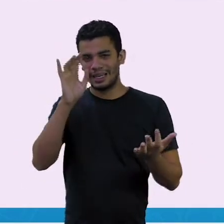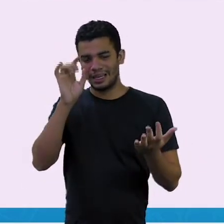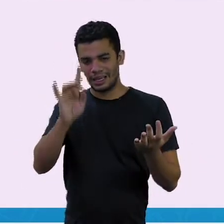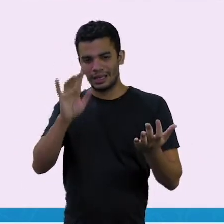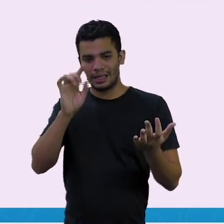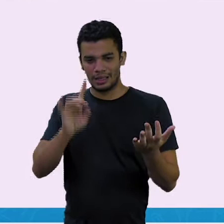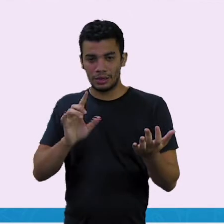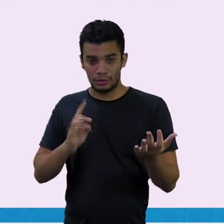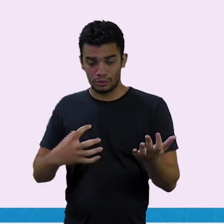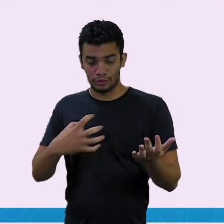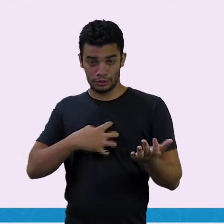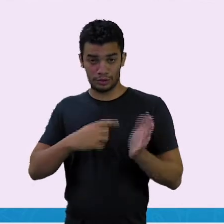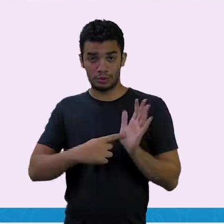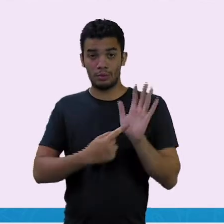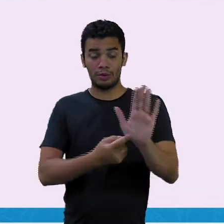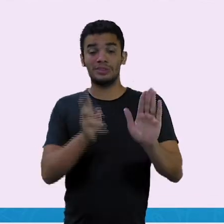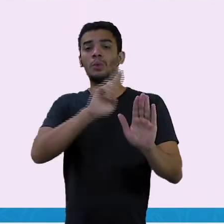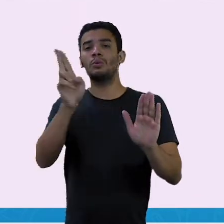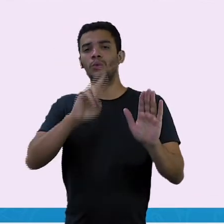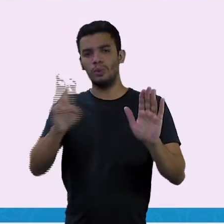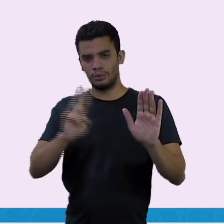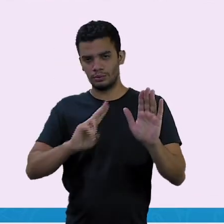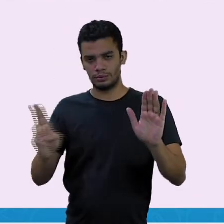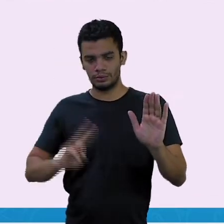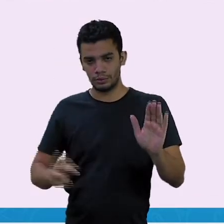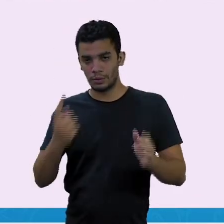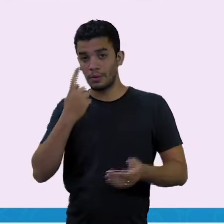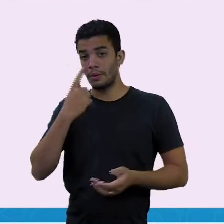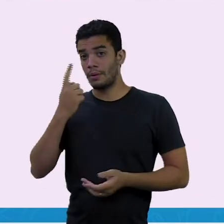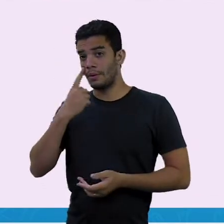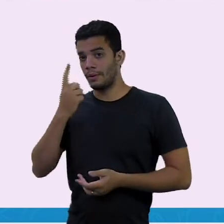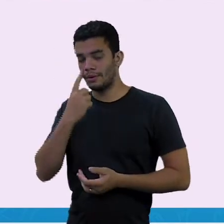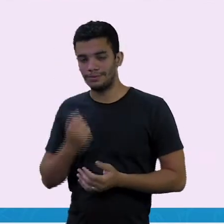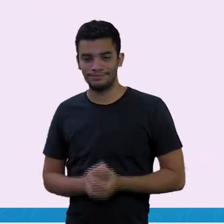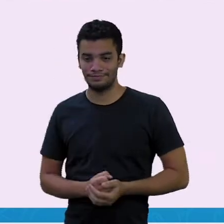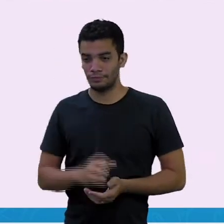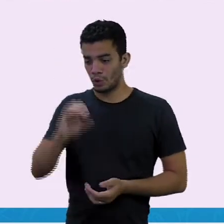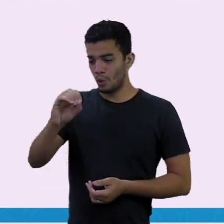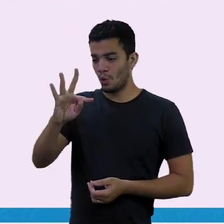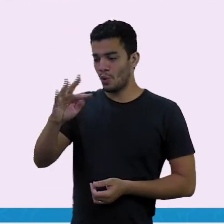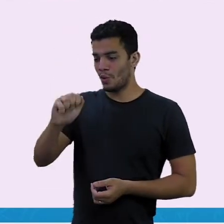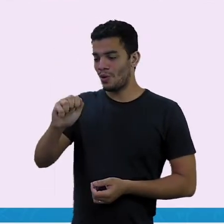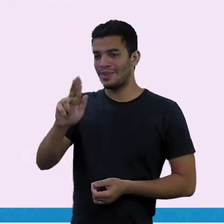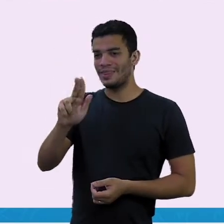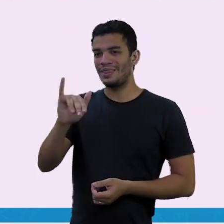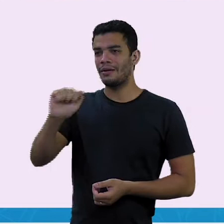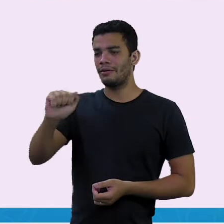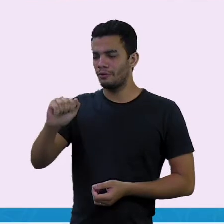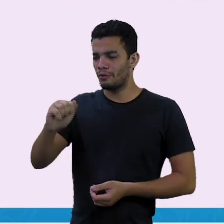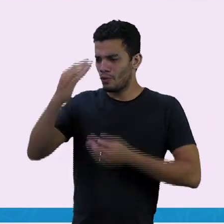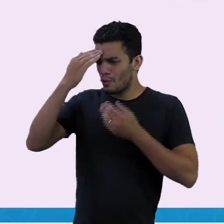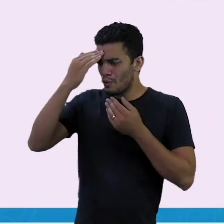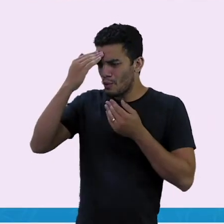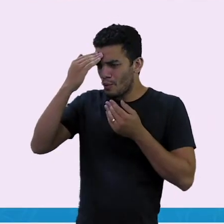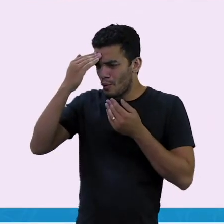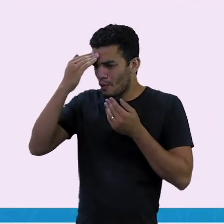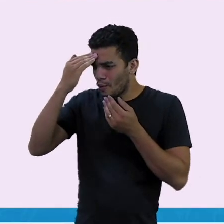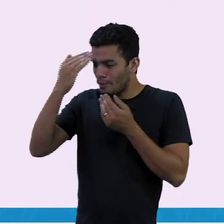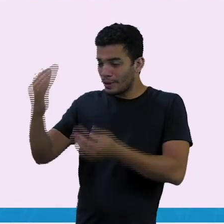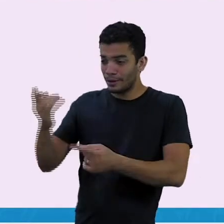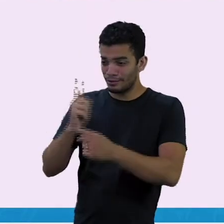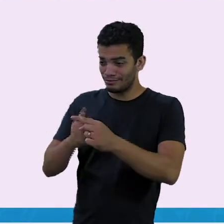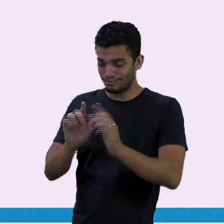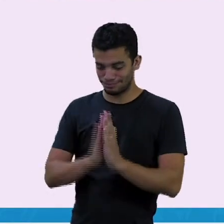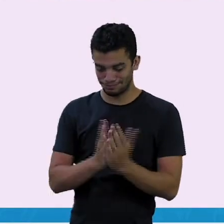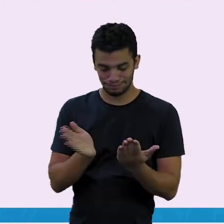é cada coisa no bilhete. Otávio, obrigada pelos livros que me emprestou. Em